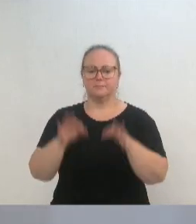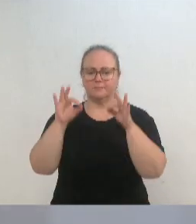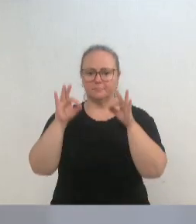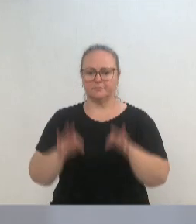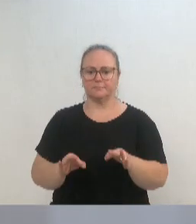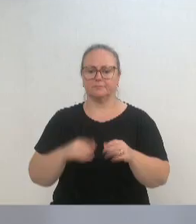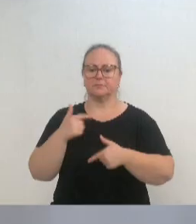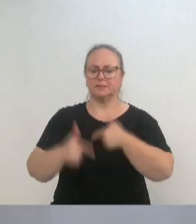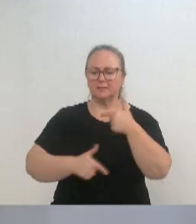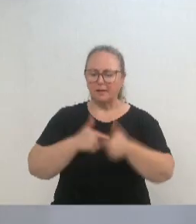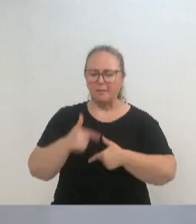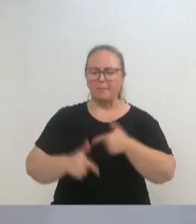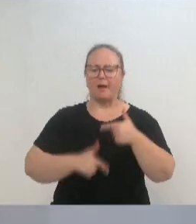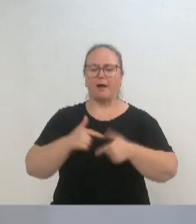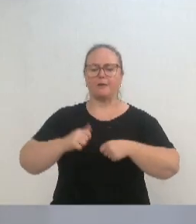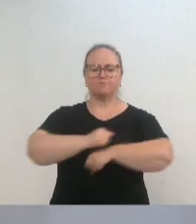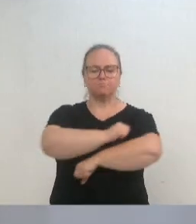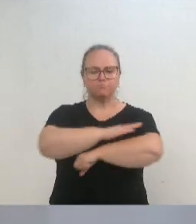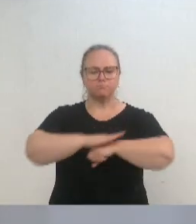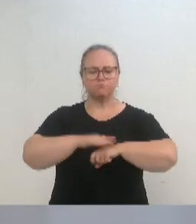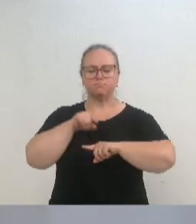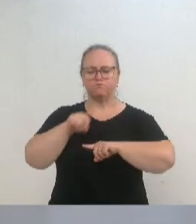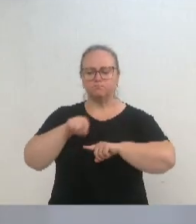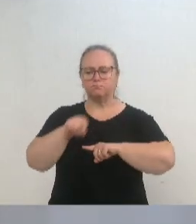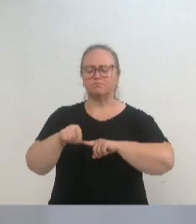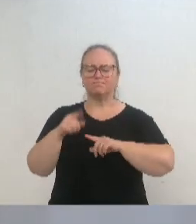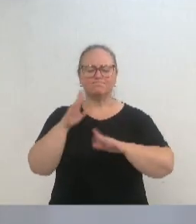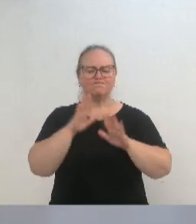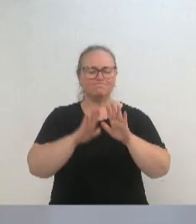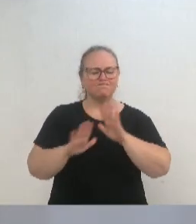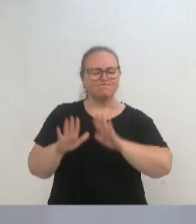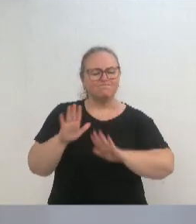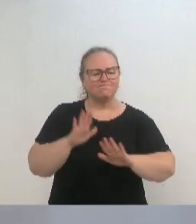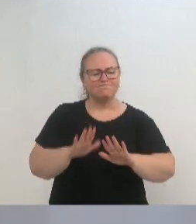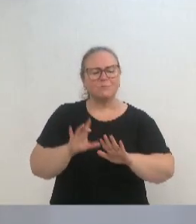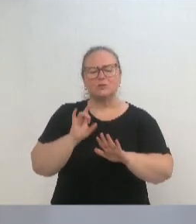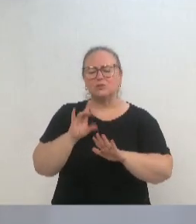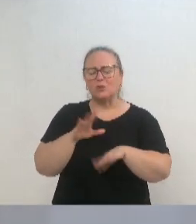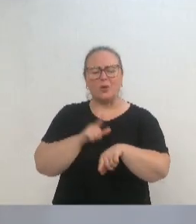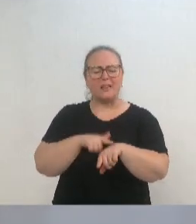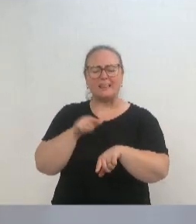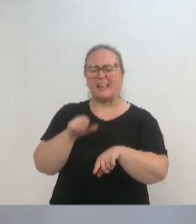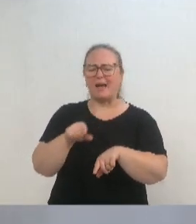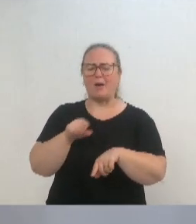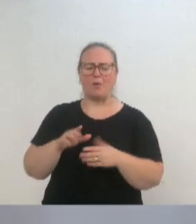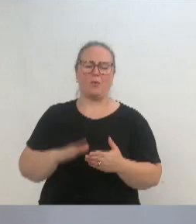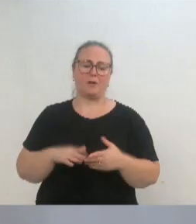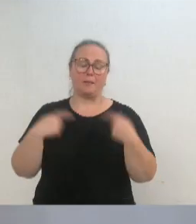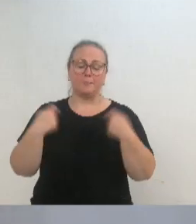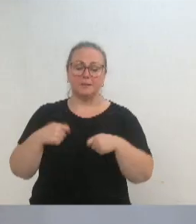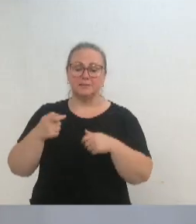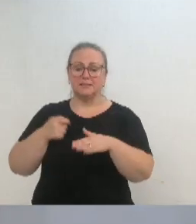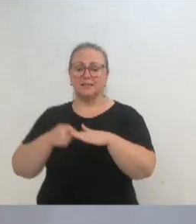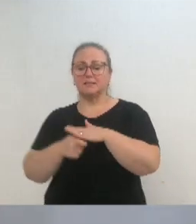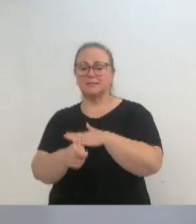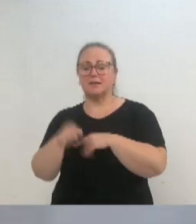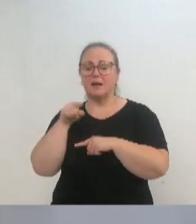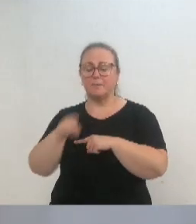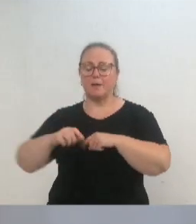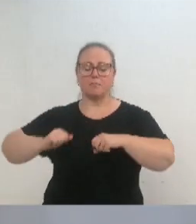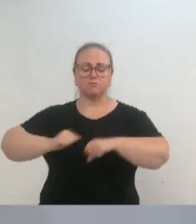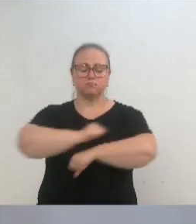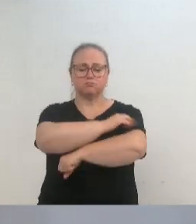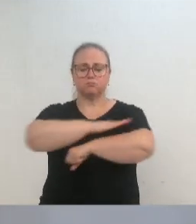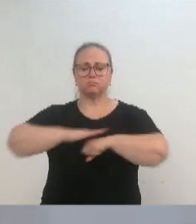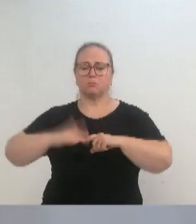de patrulhamento e macadamização é um paliativo. E a gente não deve ficar só querendo remediar. A gente precisa de investimentos para